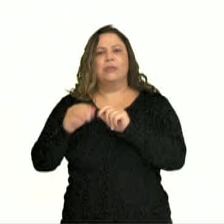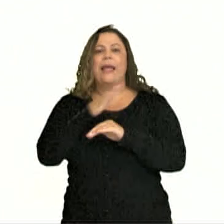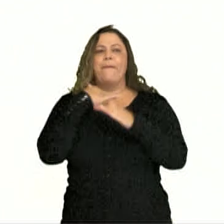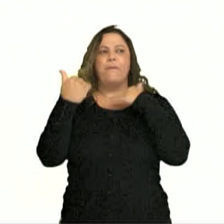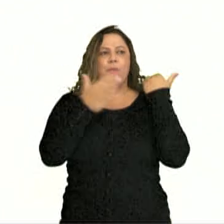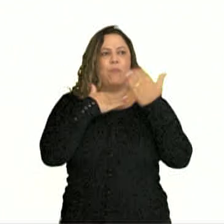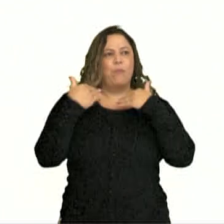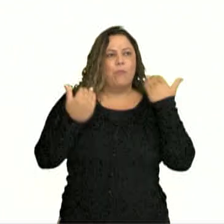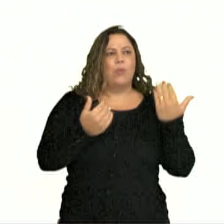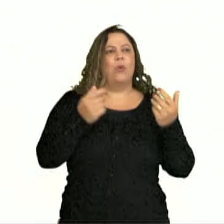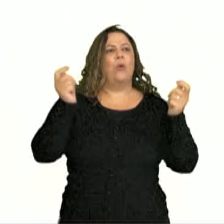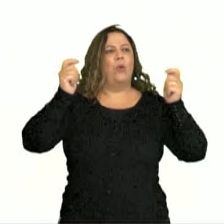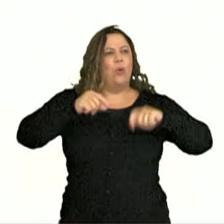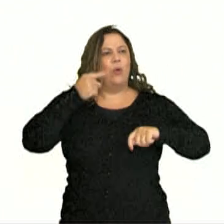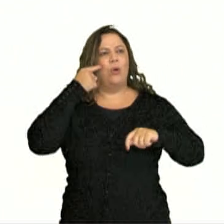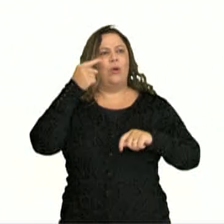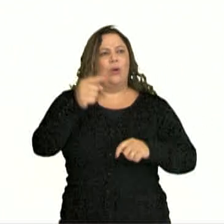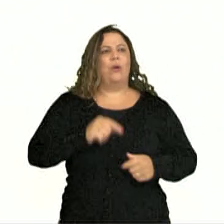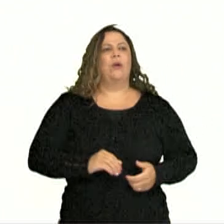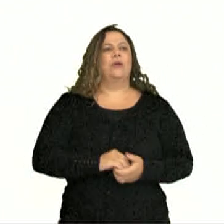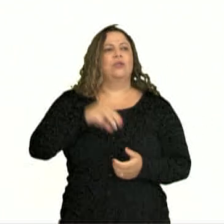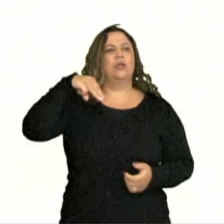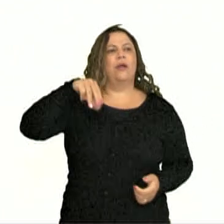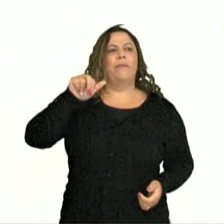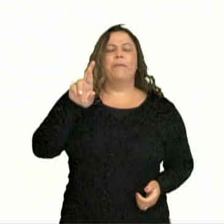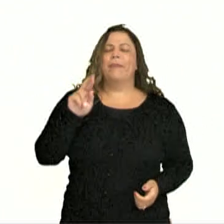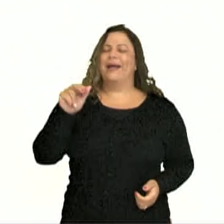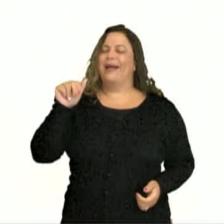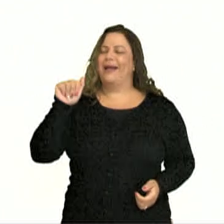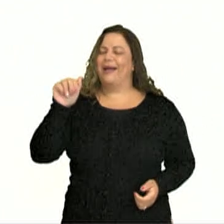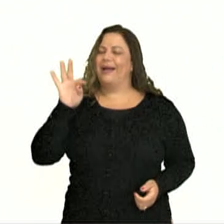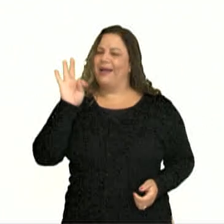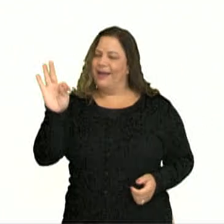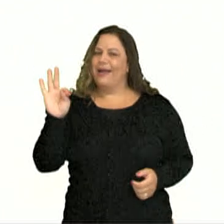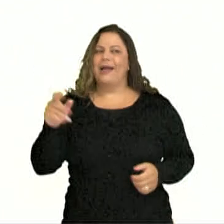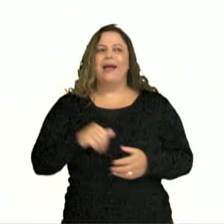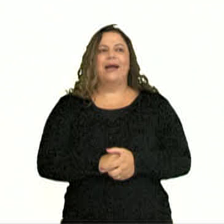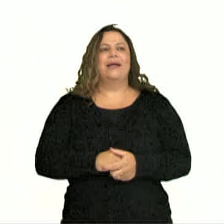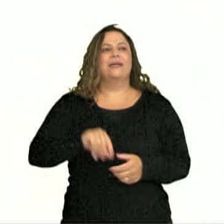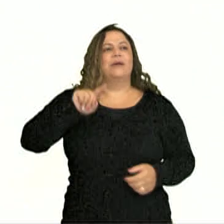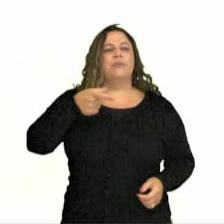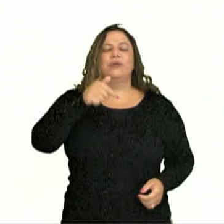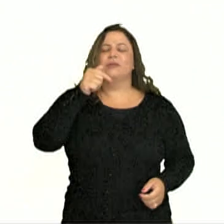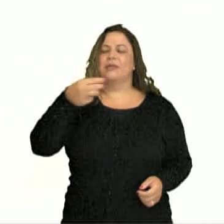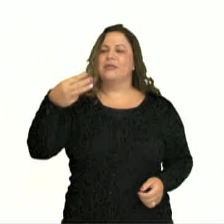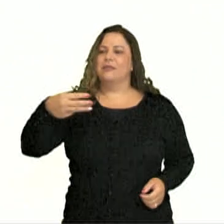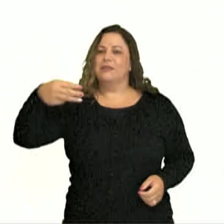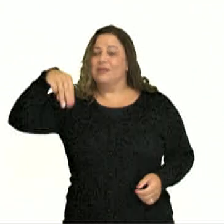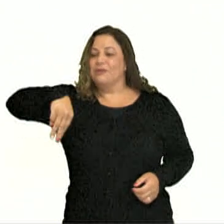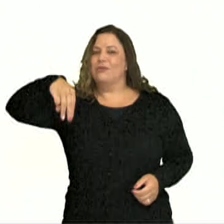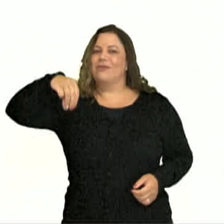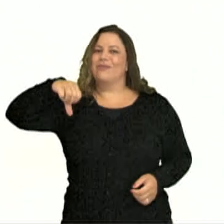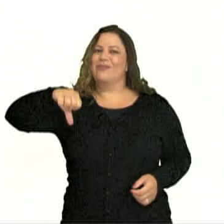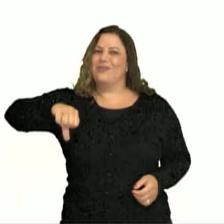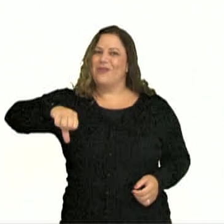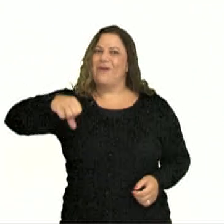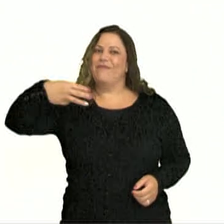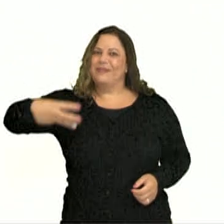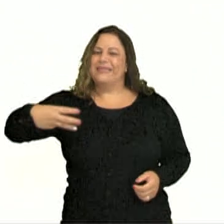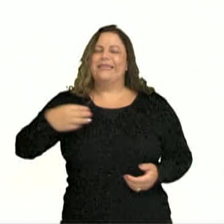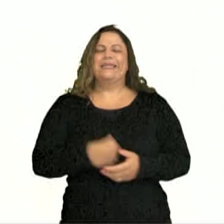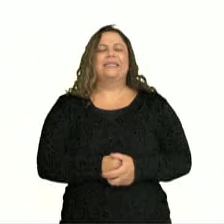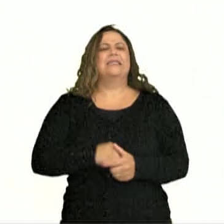Marat, que foi pintado por Jacques-Louis David em 1793. Marat era um jornalista